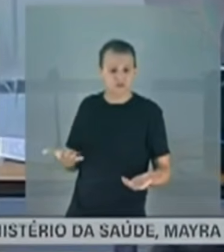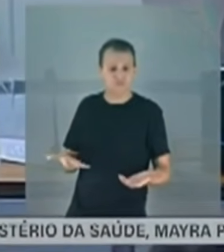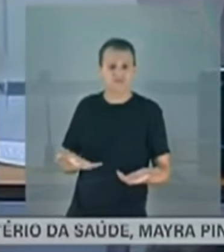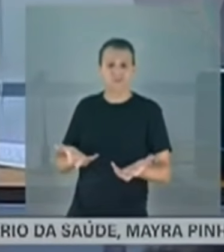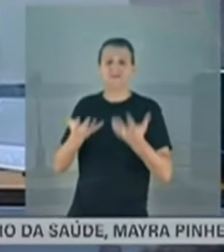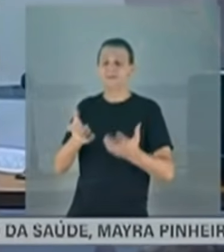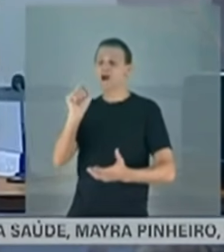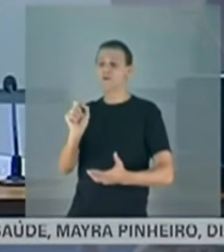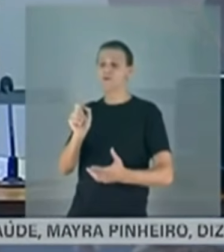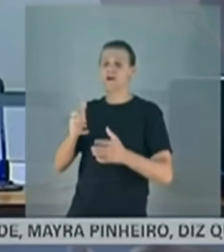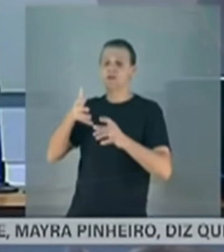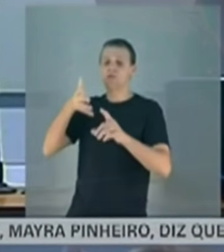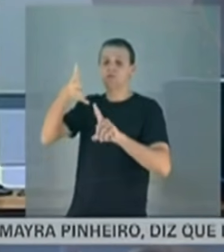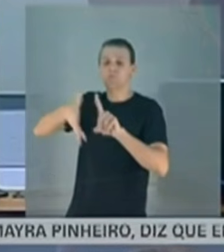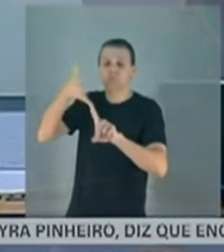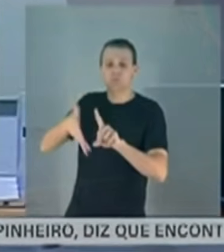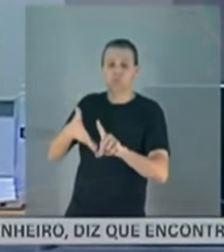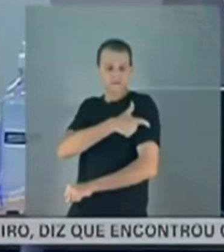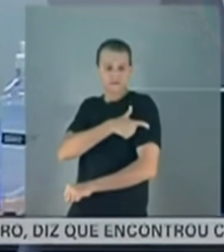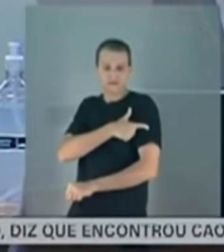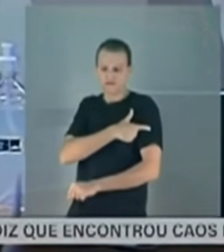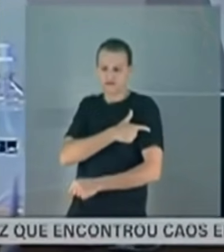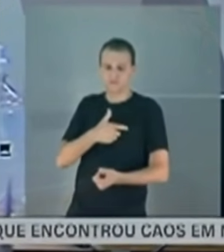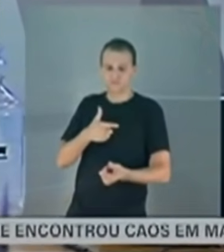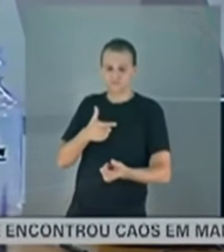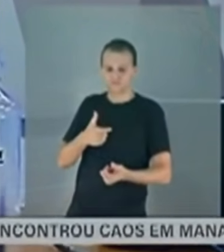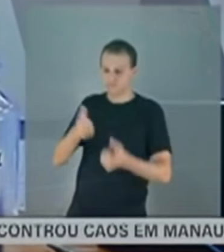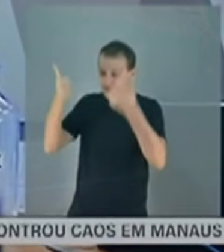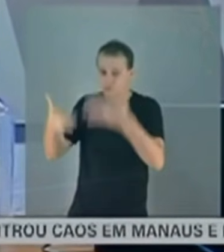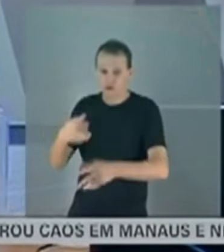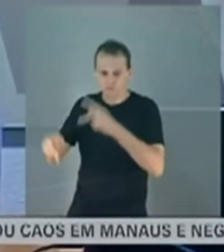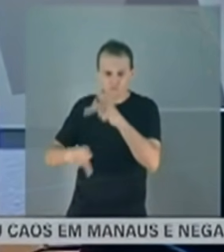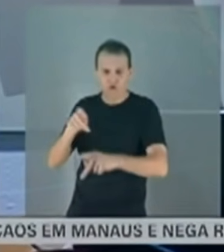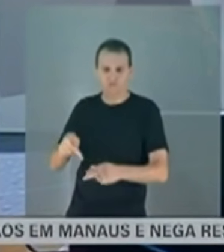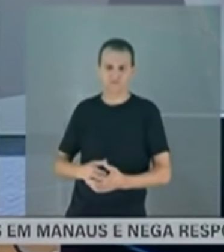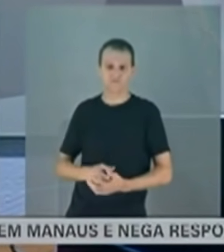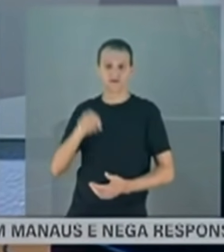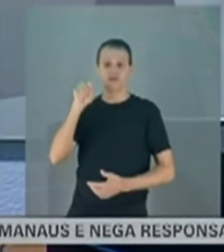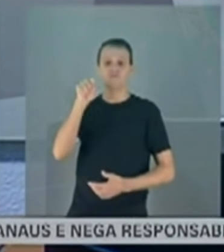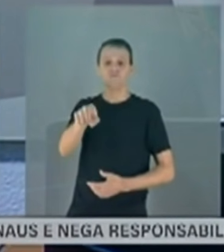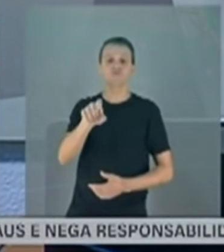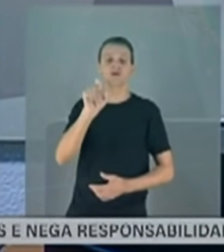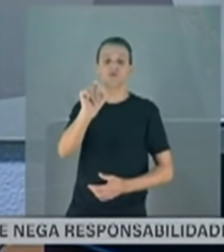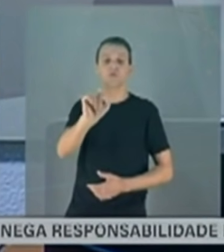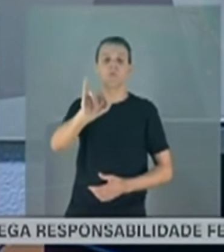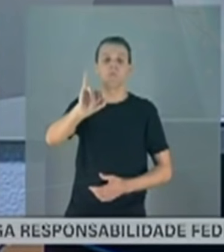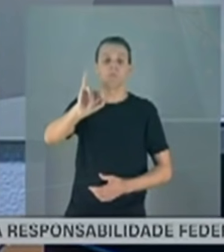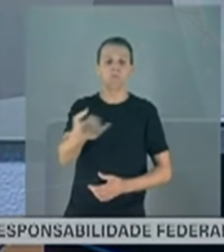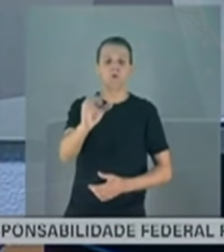impor a cloroquina na cabeça da população. Vossa Excelência, repito, é um oportunista.